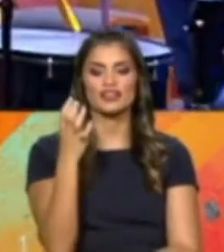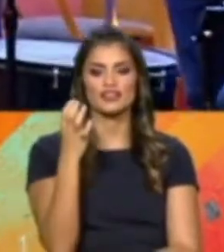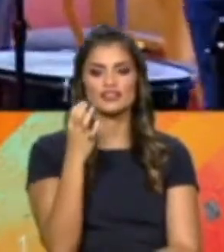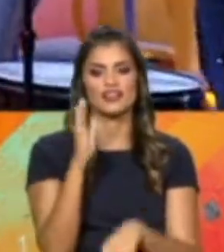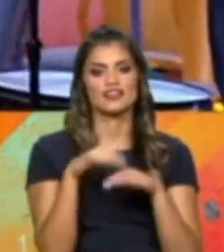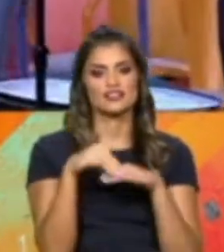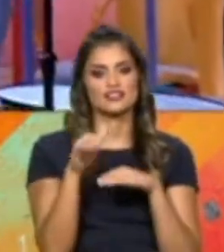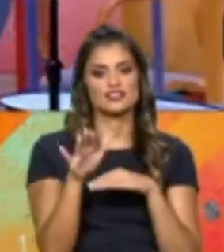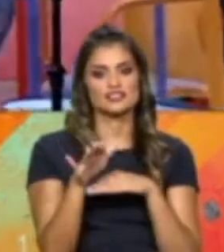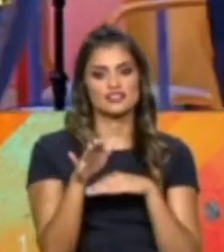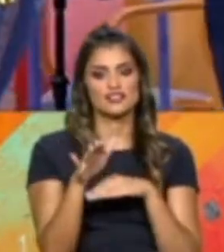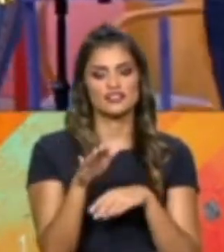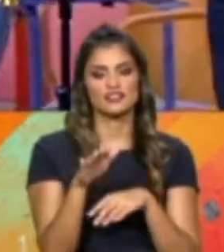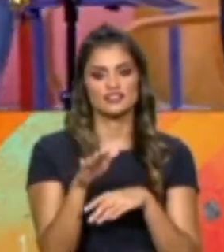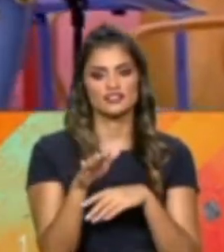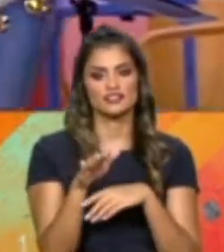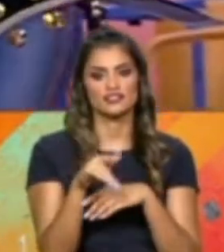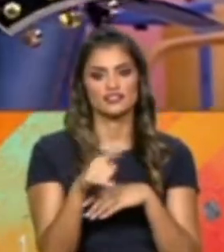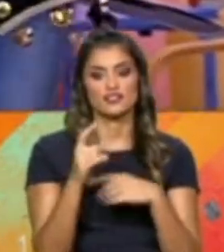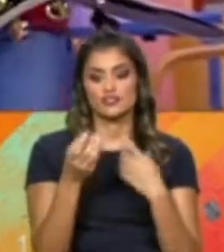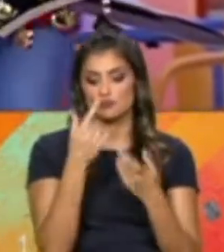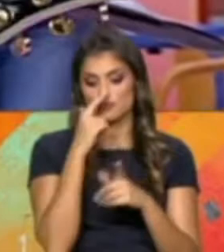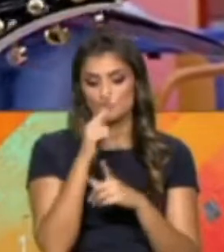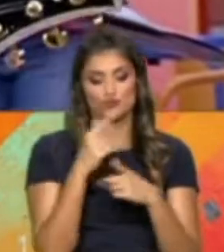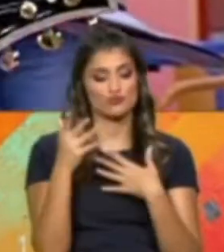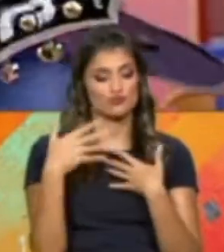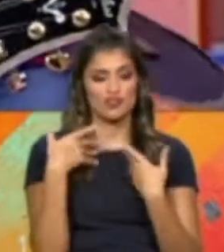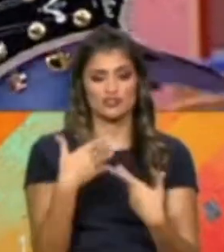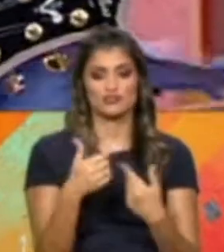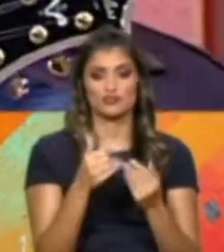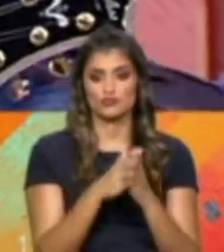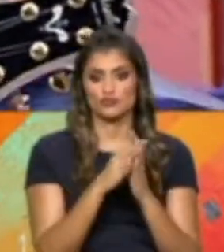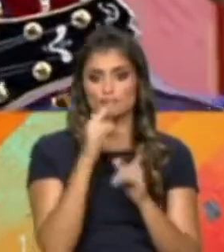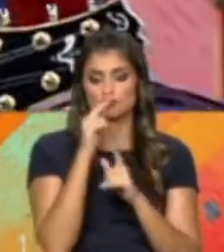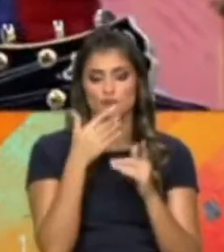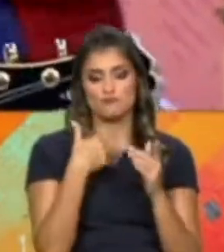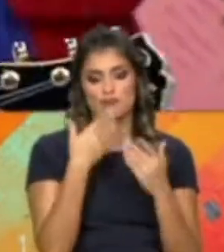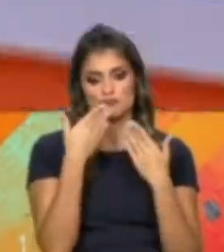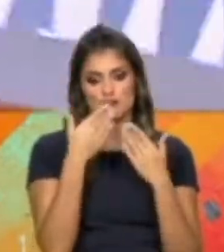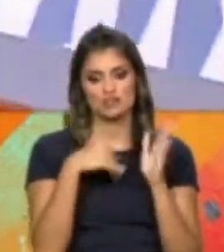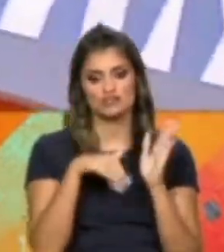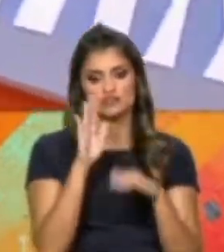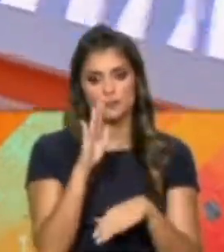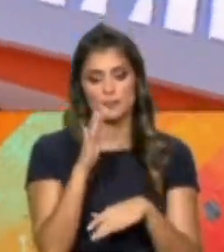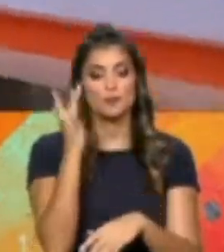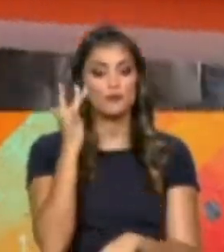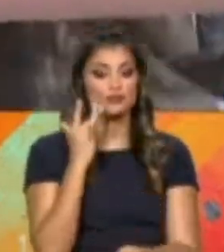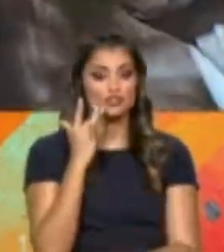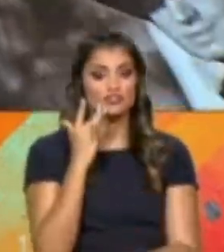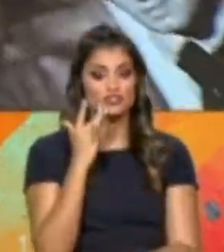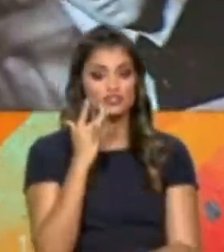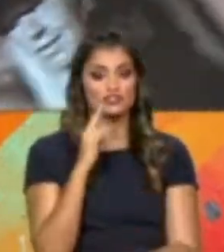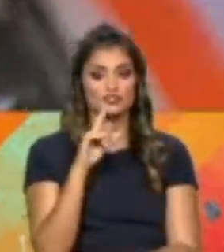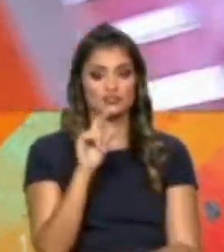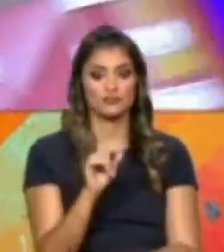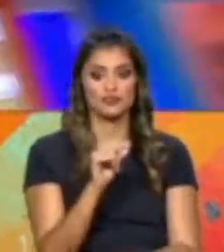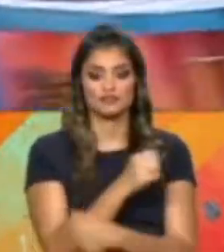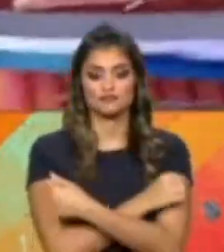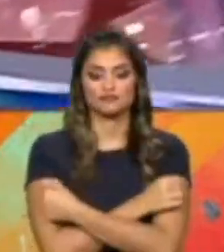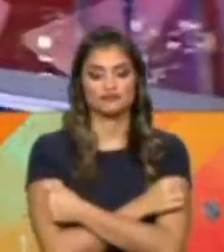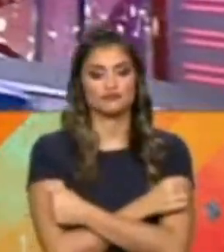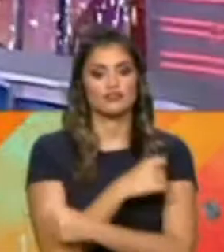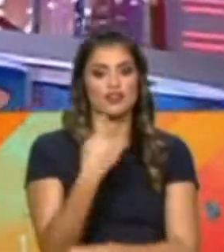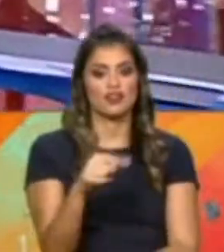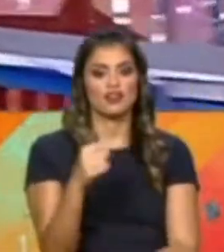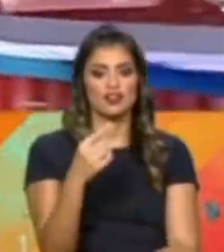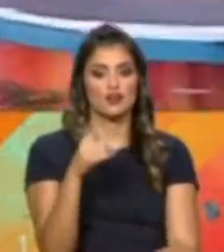e balança, ninguém se cansa e toda a gente pede mais. Tenho uma morena presa nos meus braços